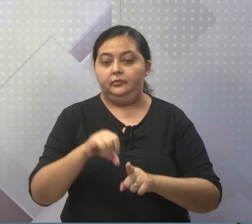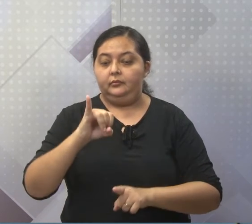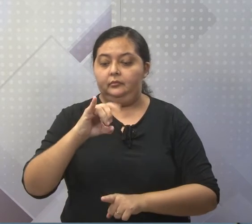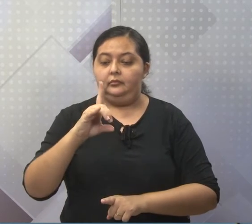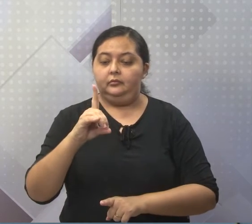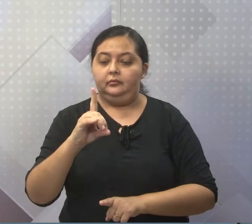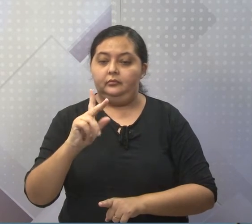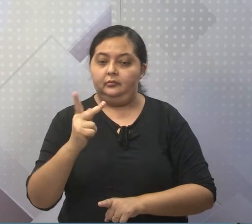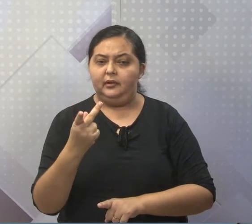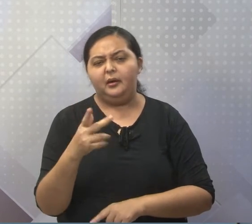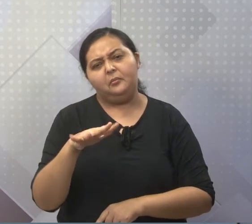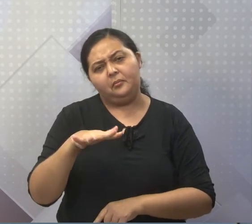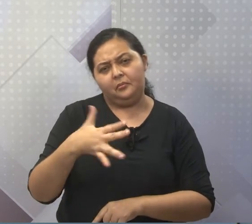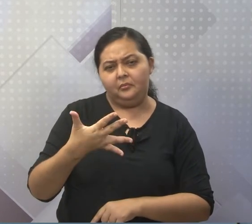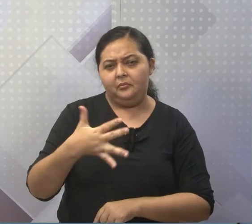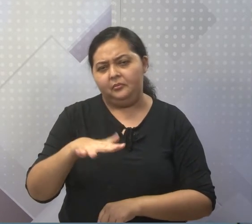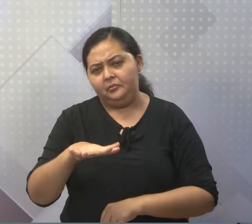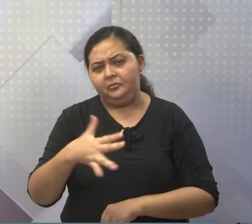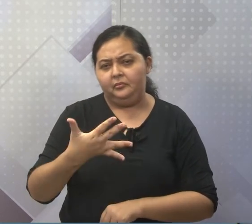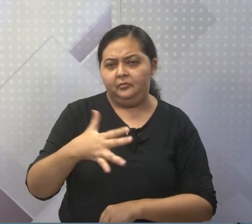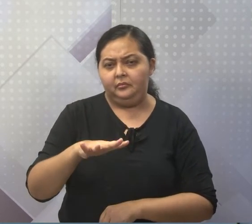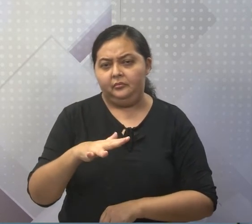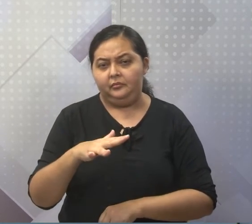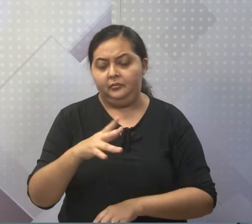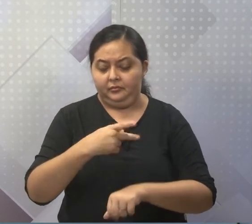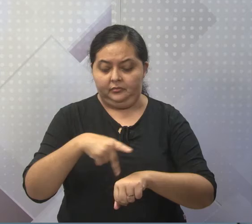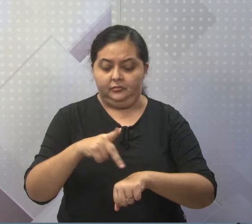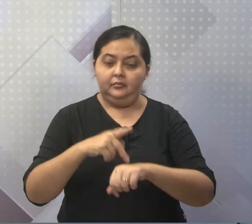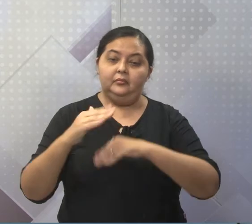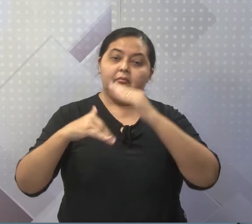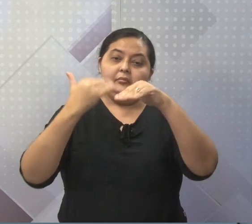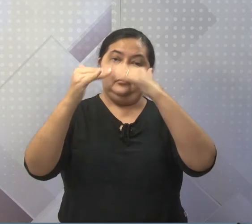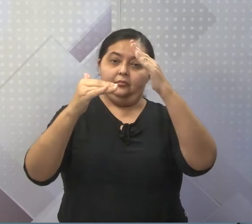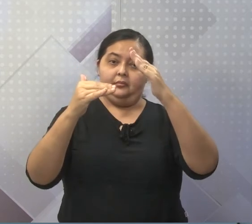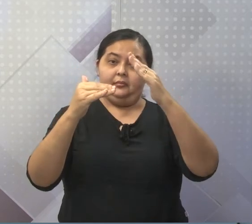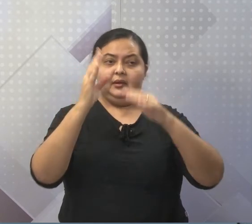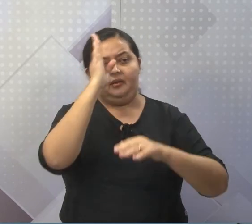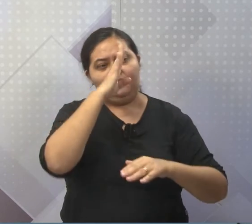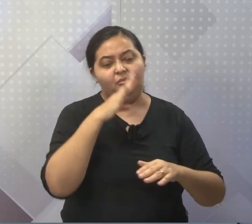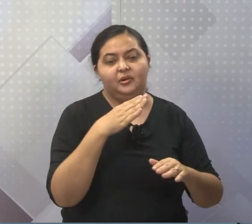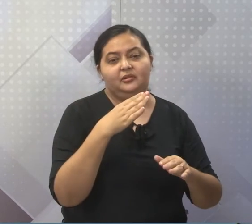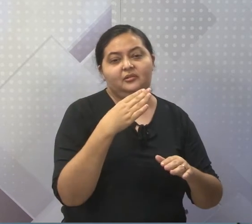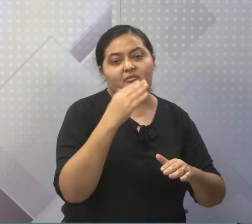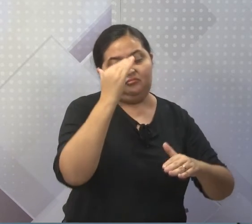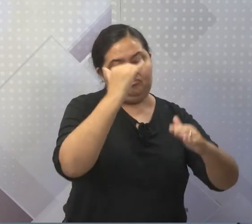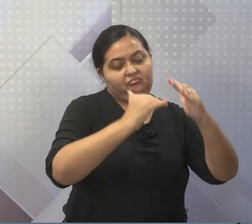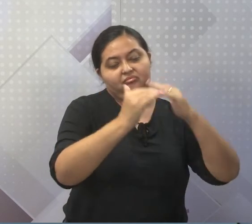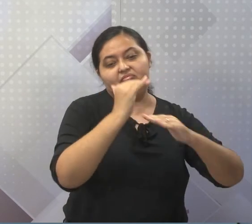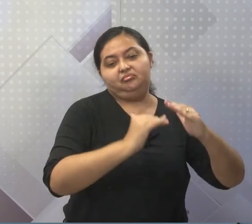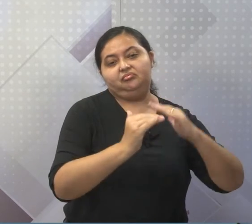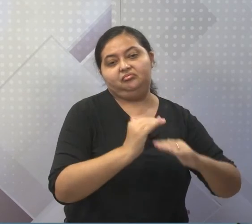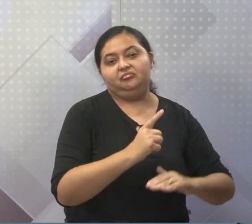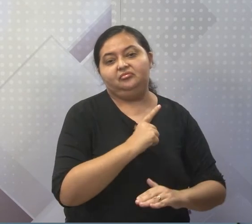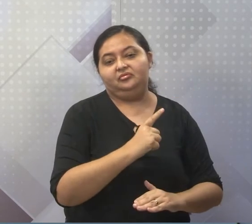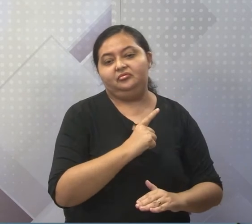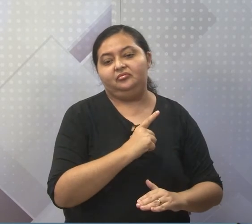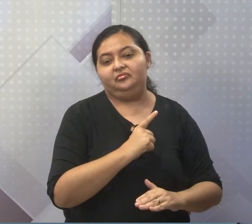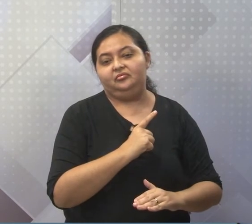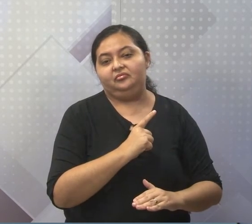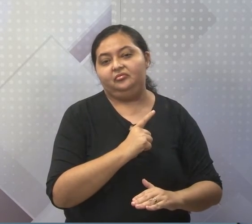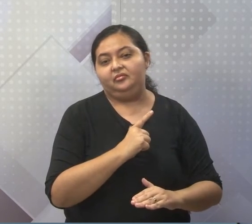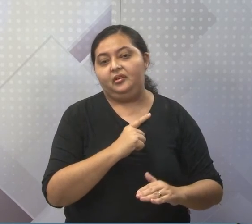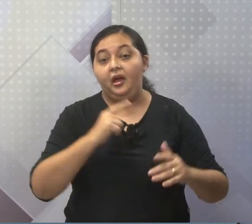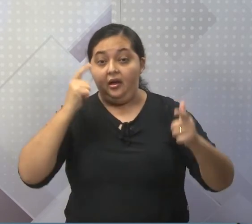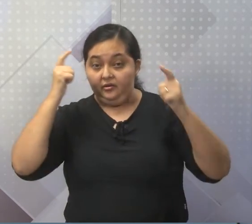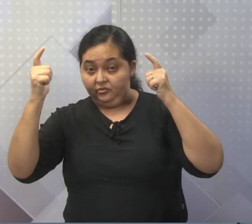IDH médio' só para você ter ideia temos país desenvolvidos mais do que o Brasil e o Brasil tem a maior economia da América do Sul tão